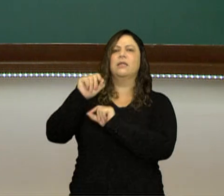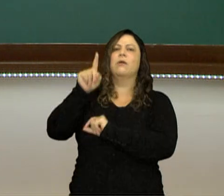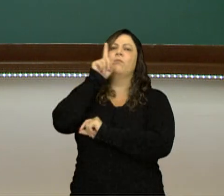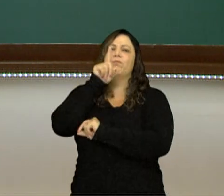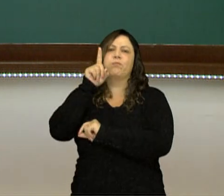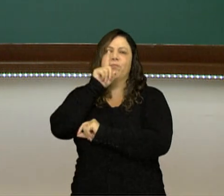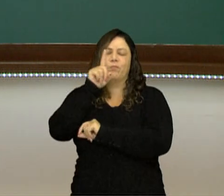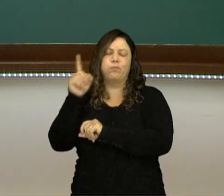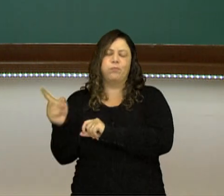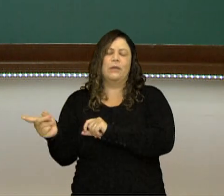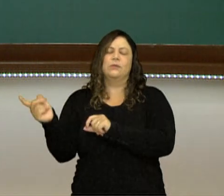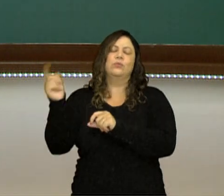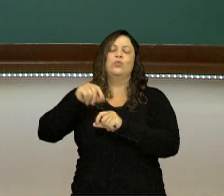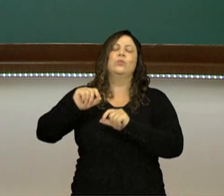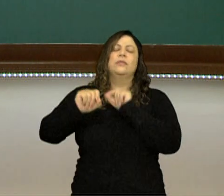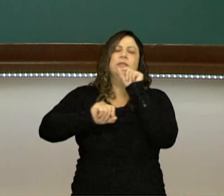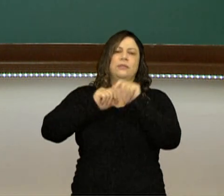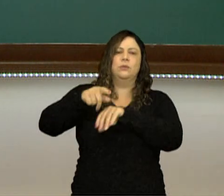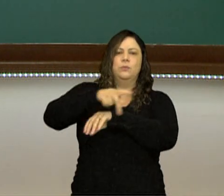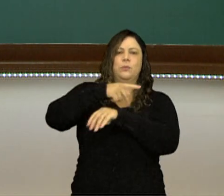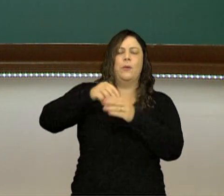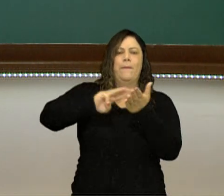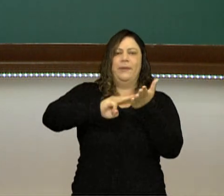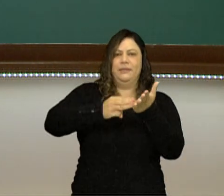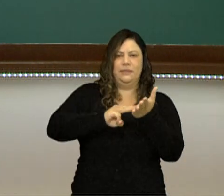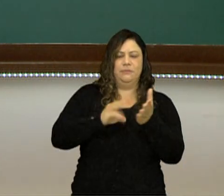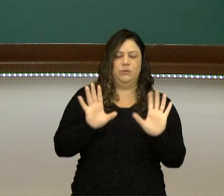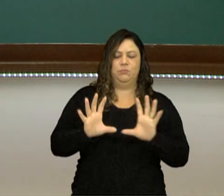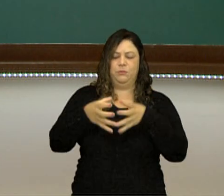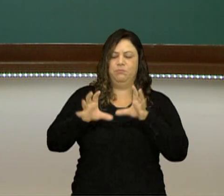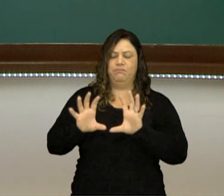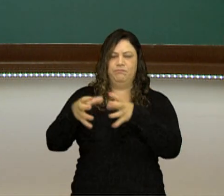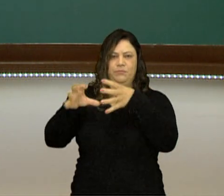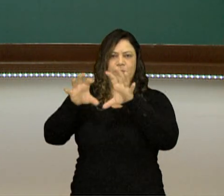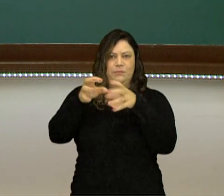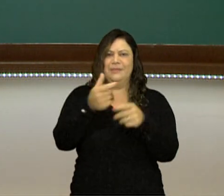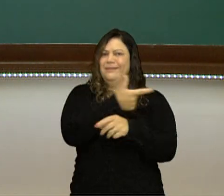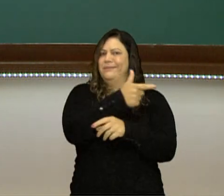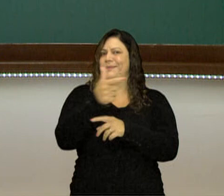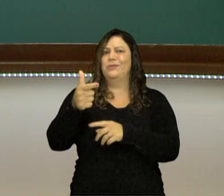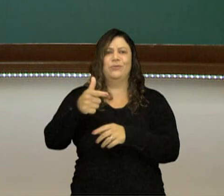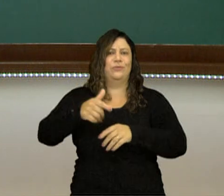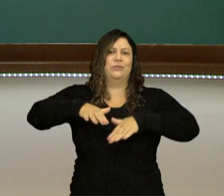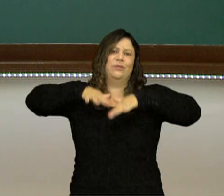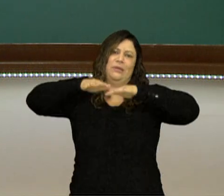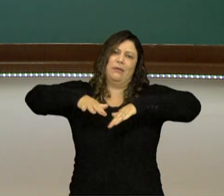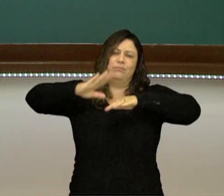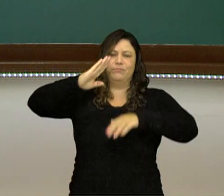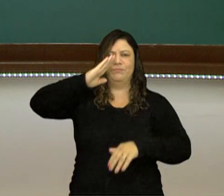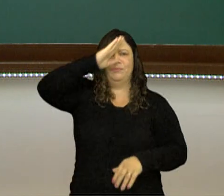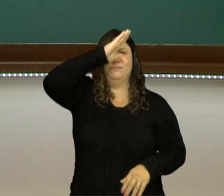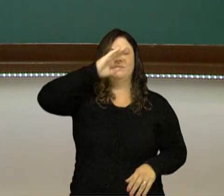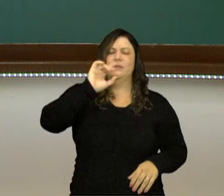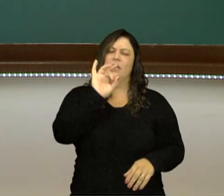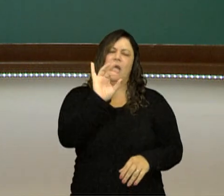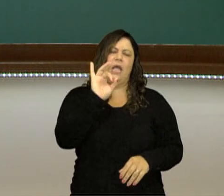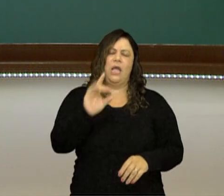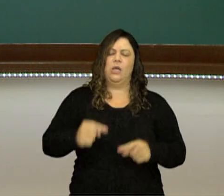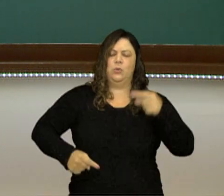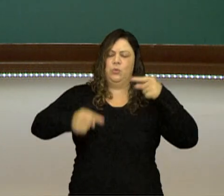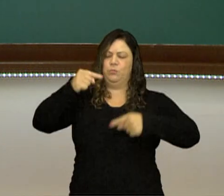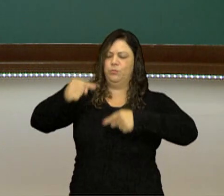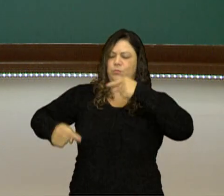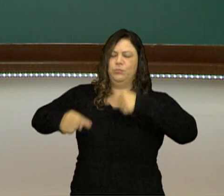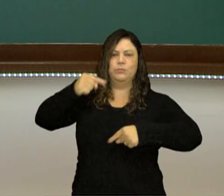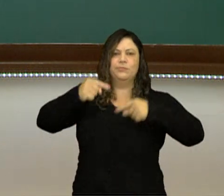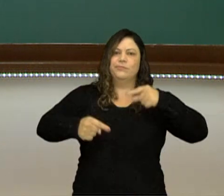que a Liga das Nações, ela também não tinha efetivo militar para garantir isso, era apenas um efetivo diplomático, político. Então,